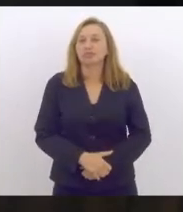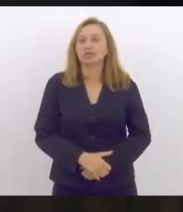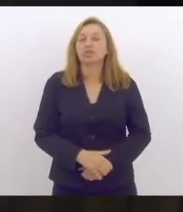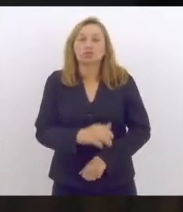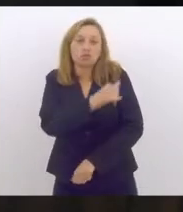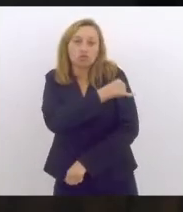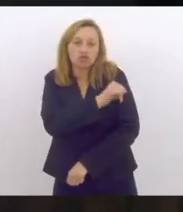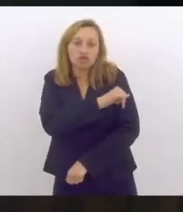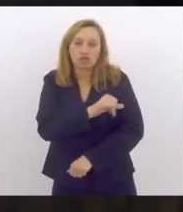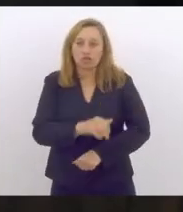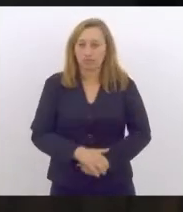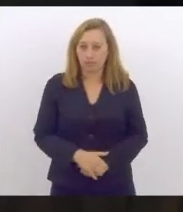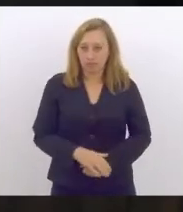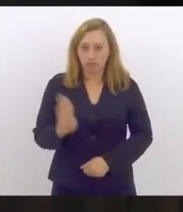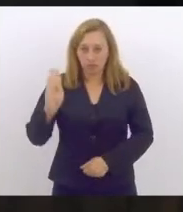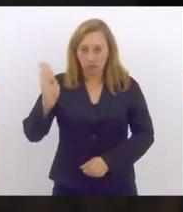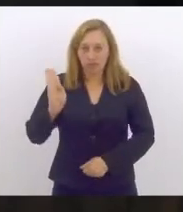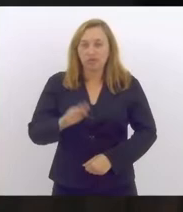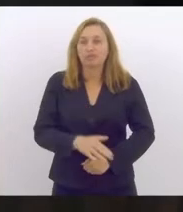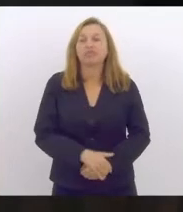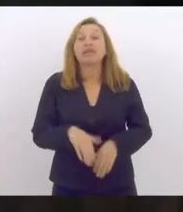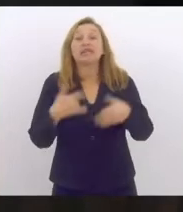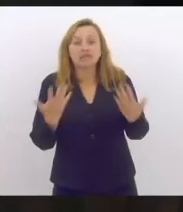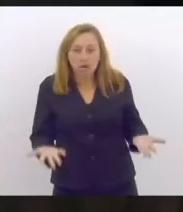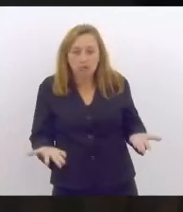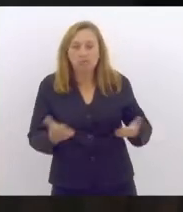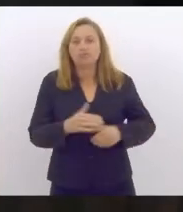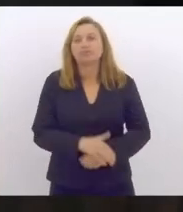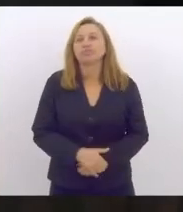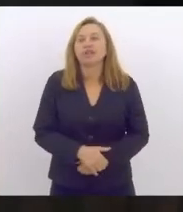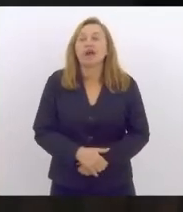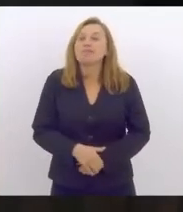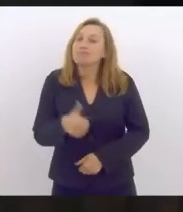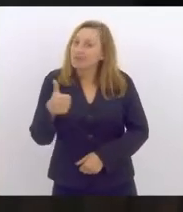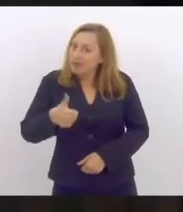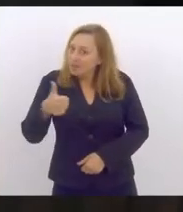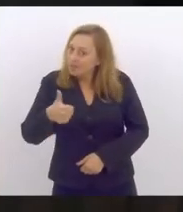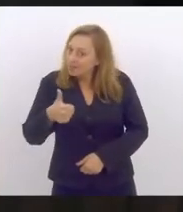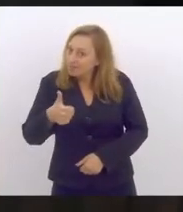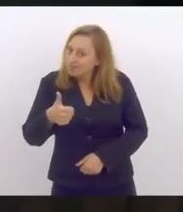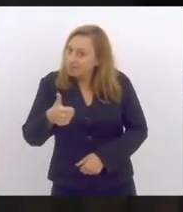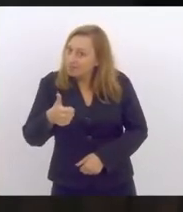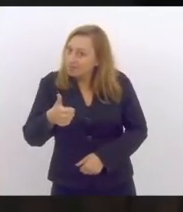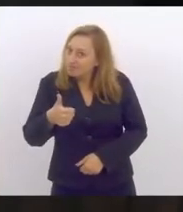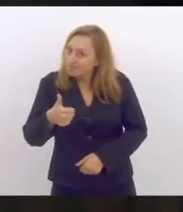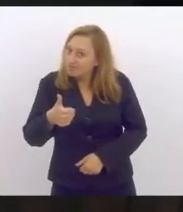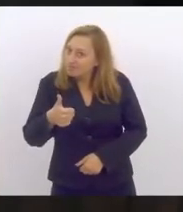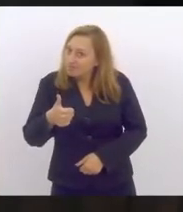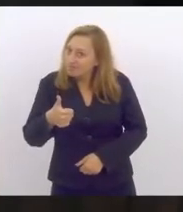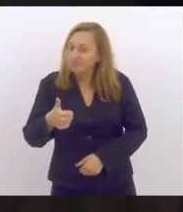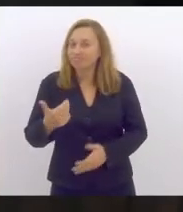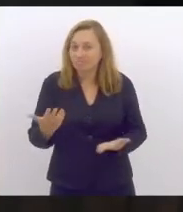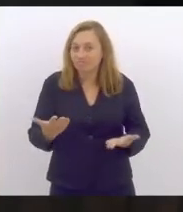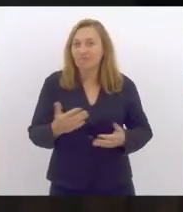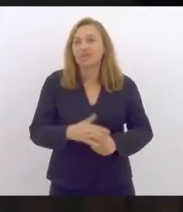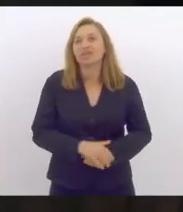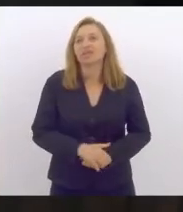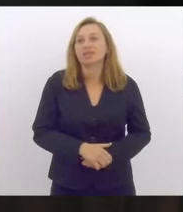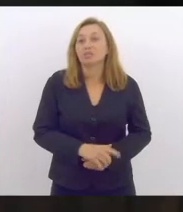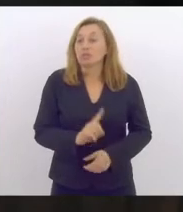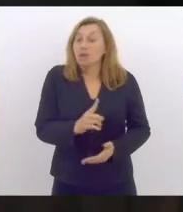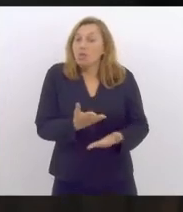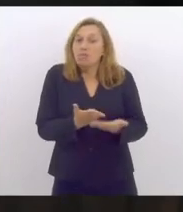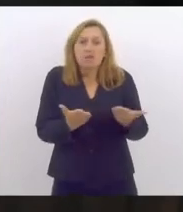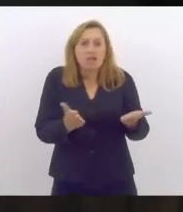do Rio de Janeiro. Então, primeiro, o princípio é que para a gente não